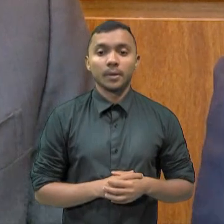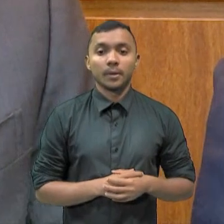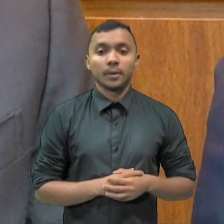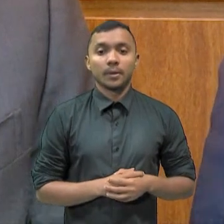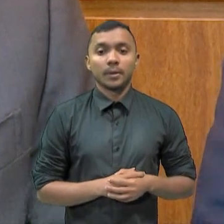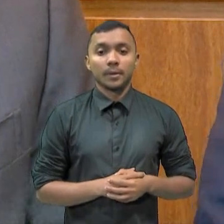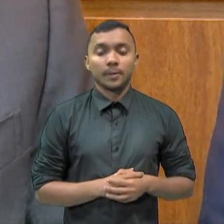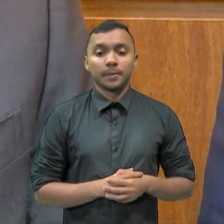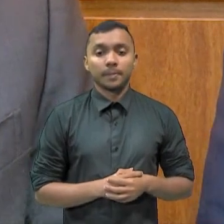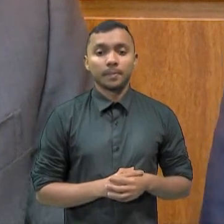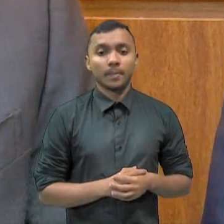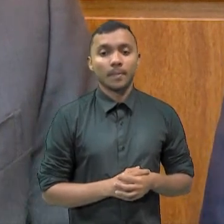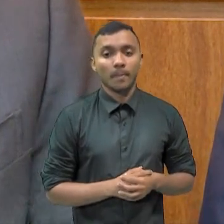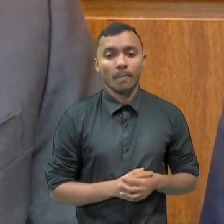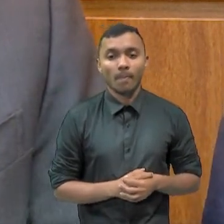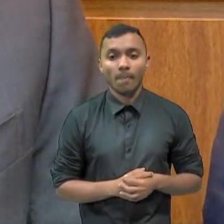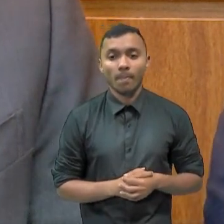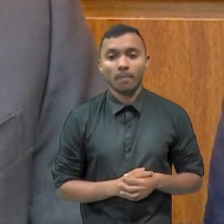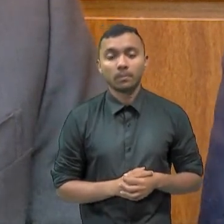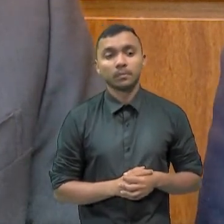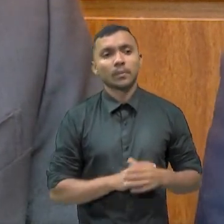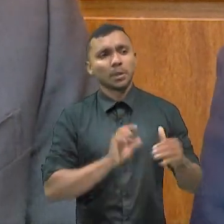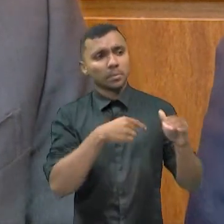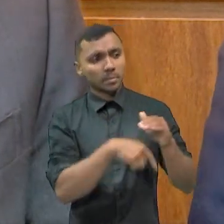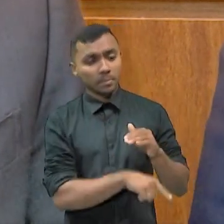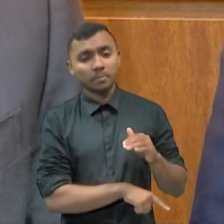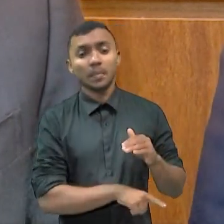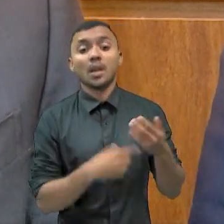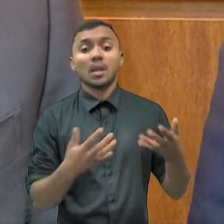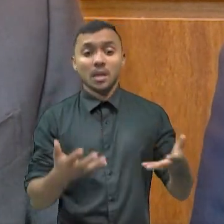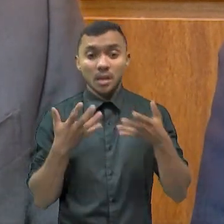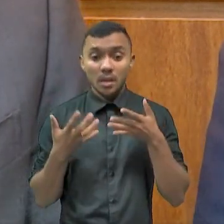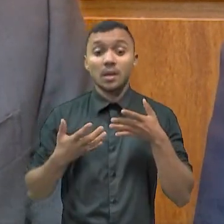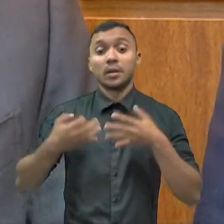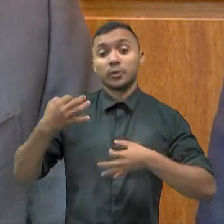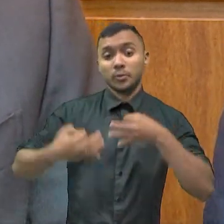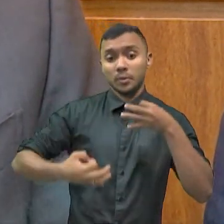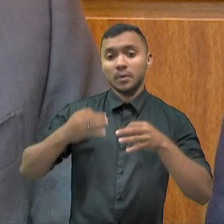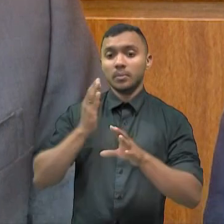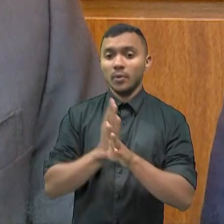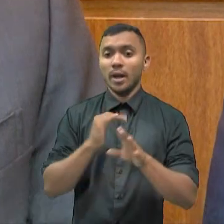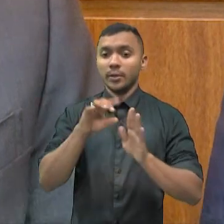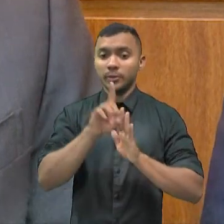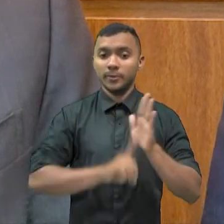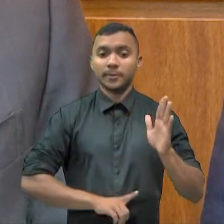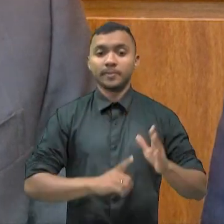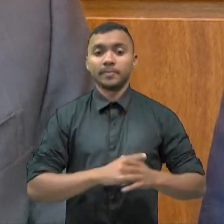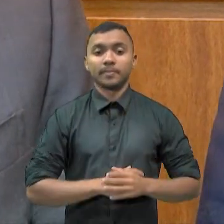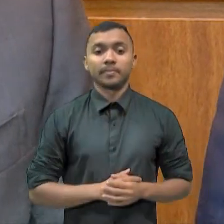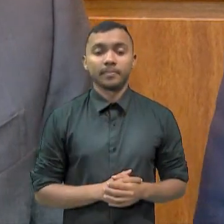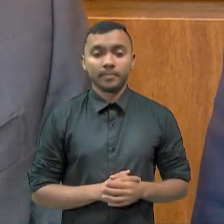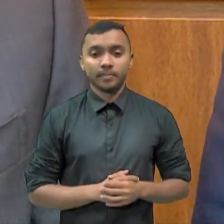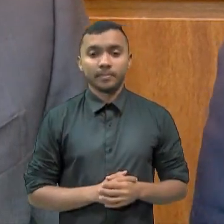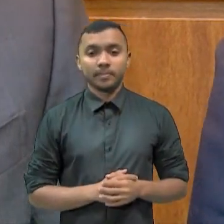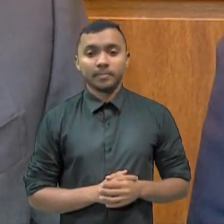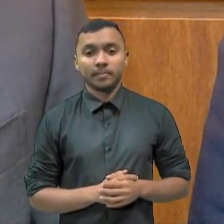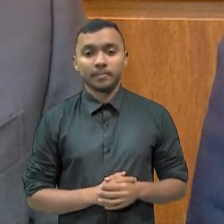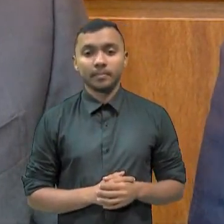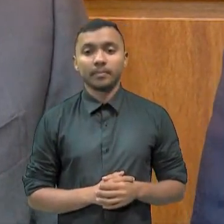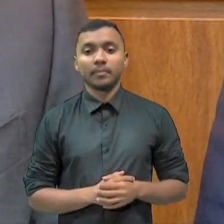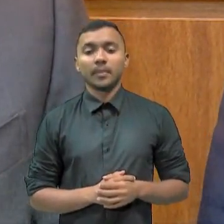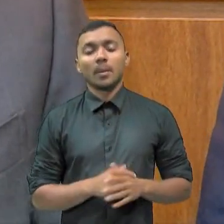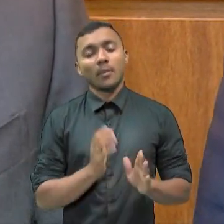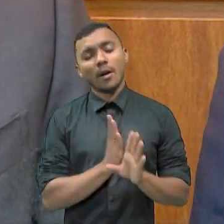Na realidade, não queremos apenas ampliar por ampliar, mas fazer justiça àquilo que nos é de direito. Portanto, para nós será um motivo de muito